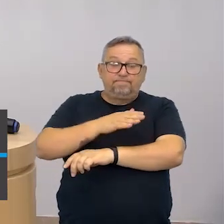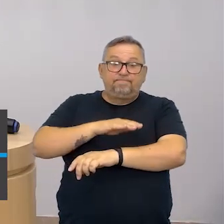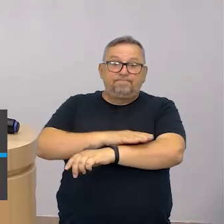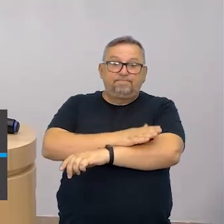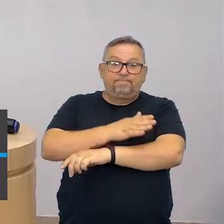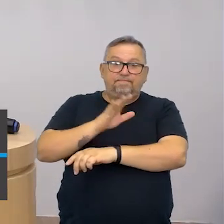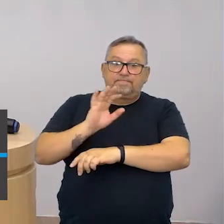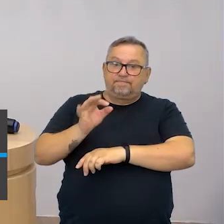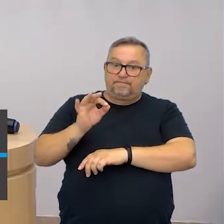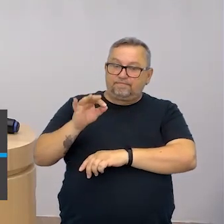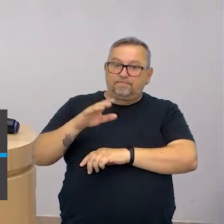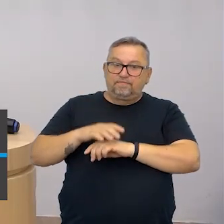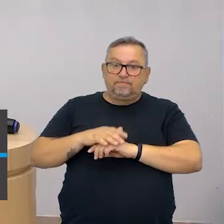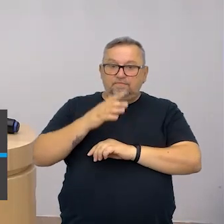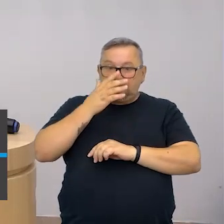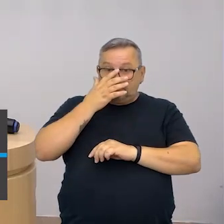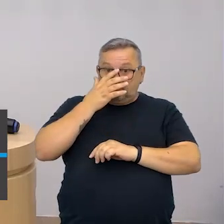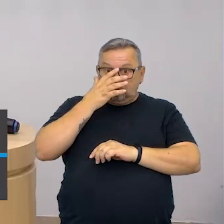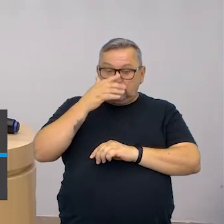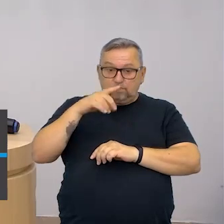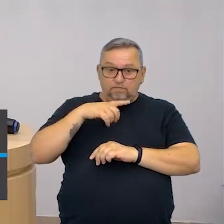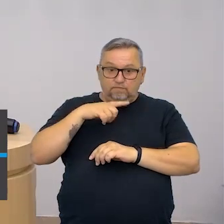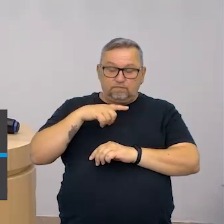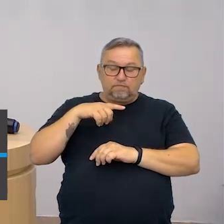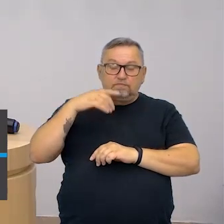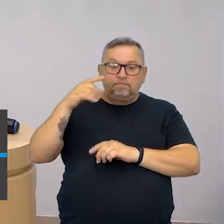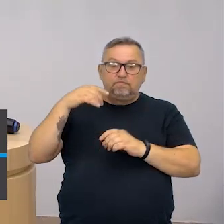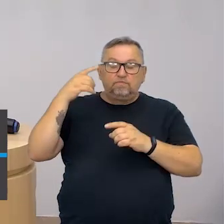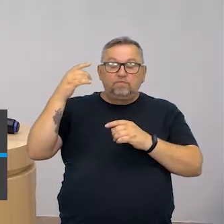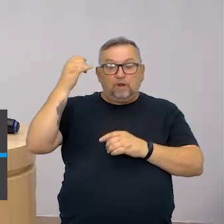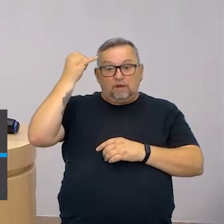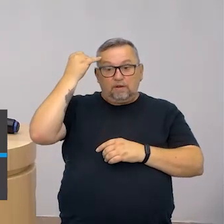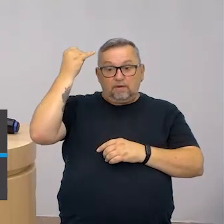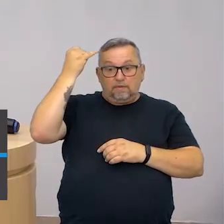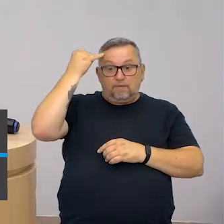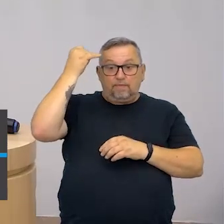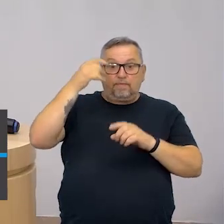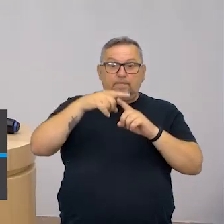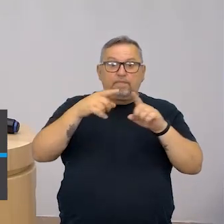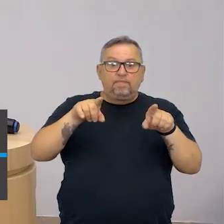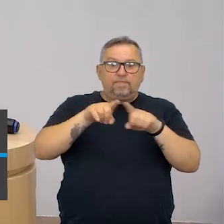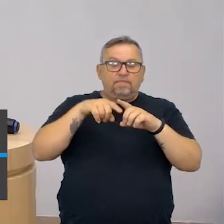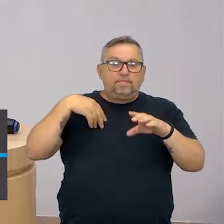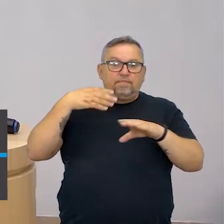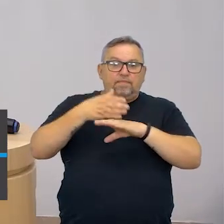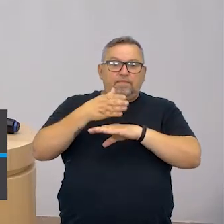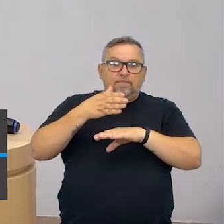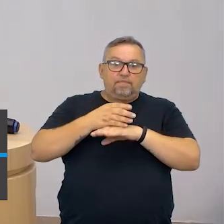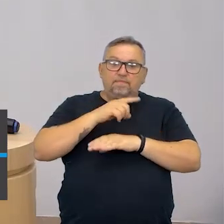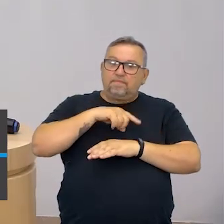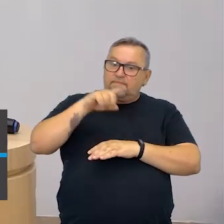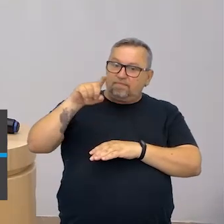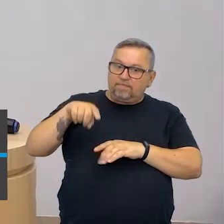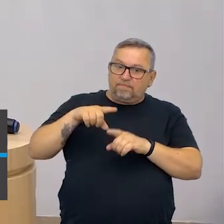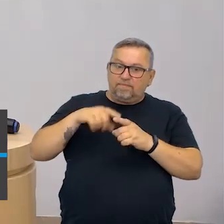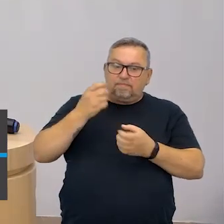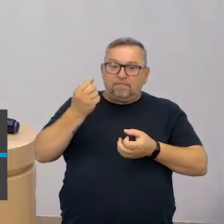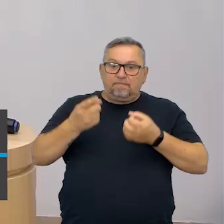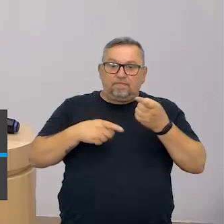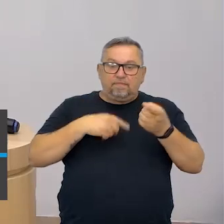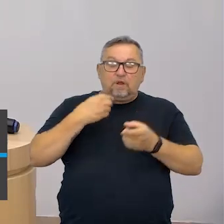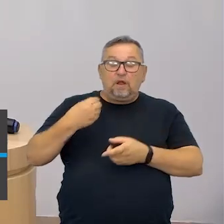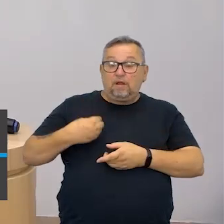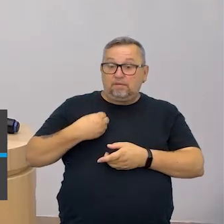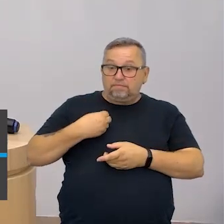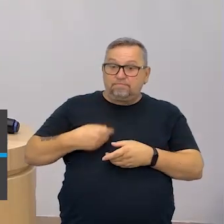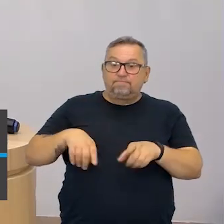é justamente isso, é essa ideologia, mas que também teve a participação das ciências, algumas